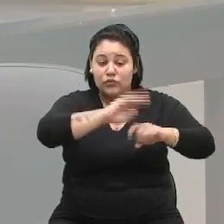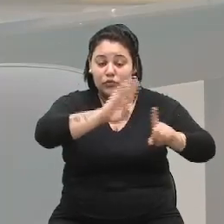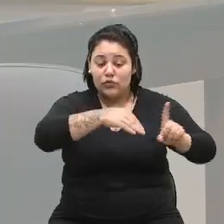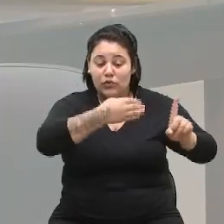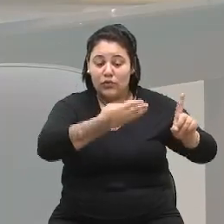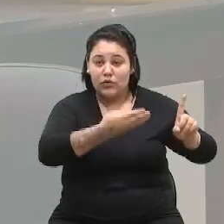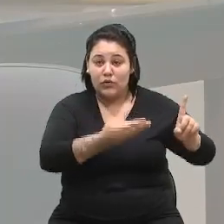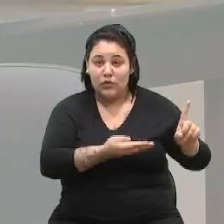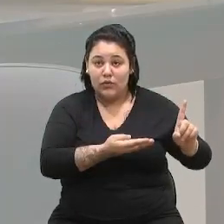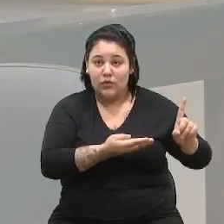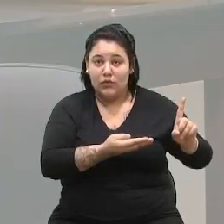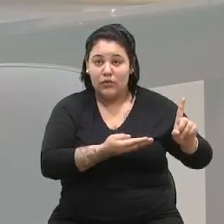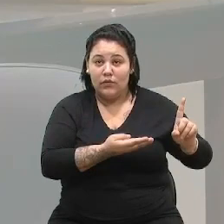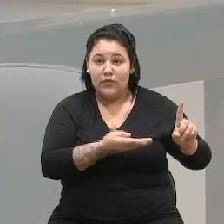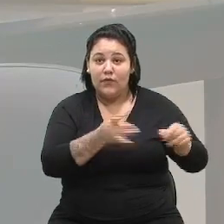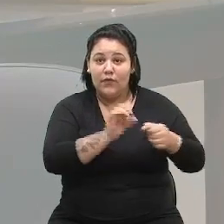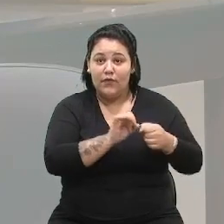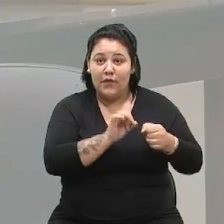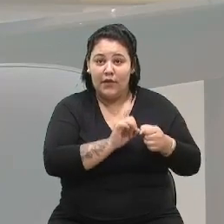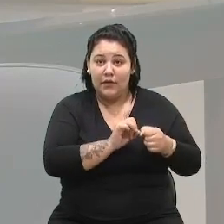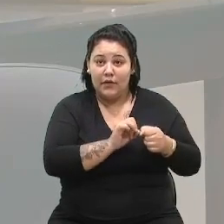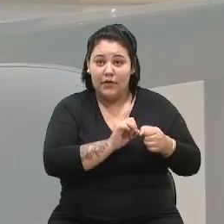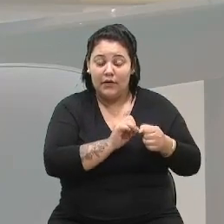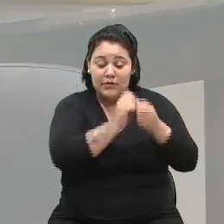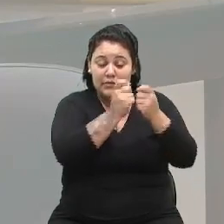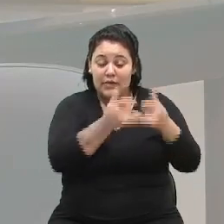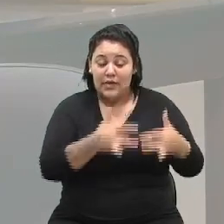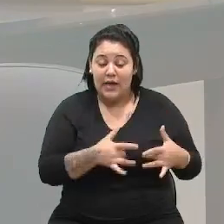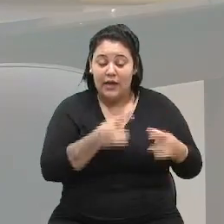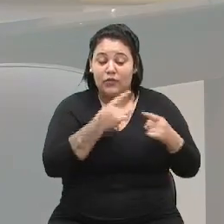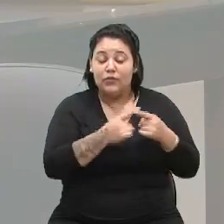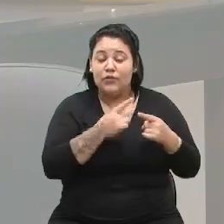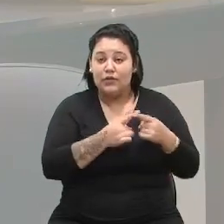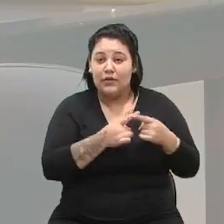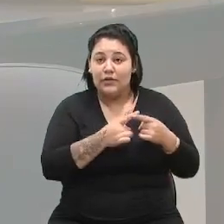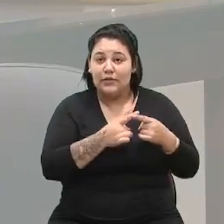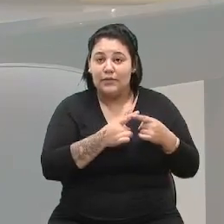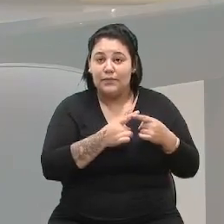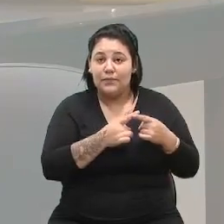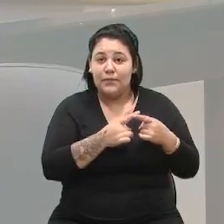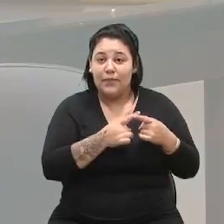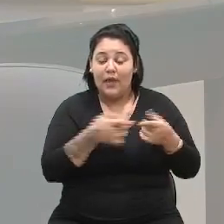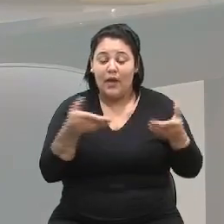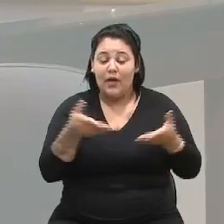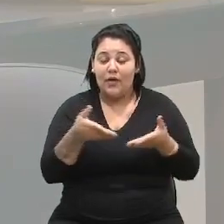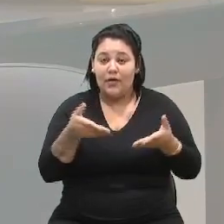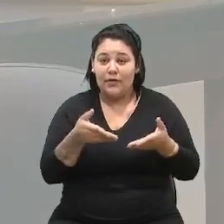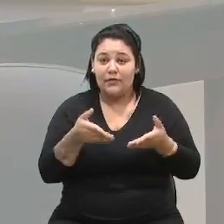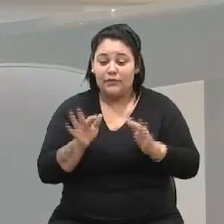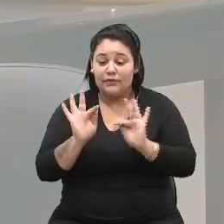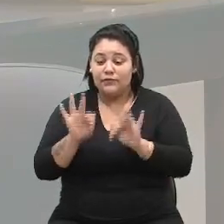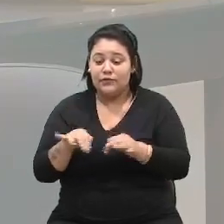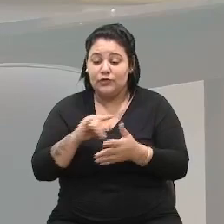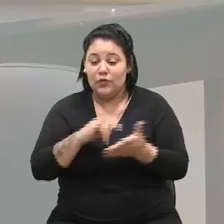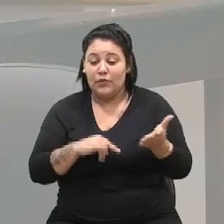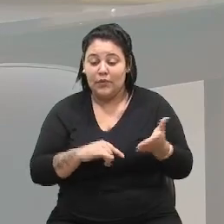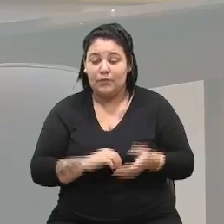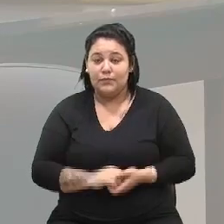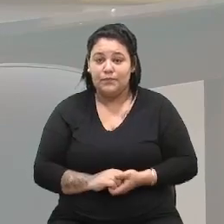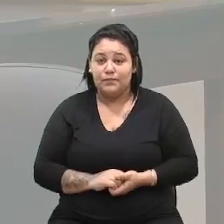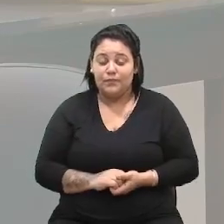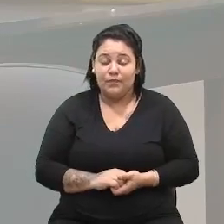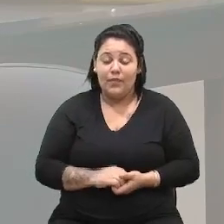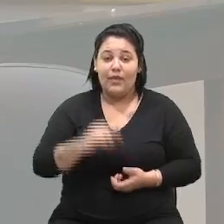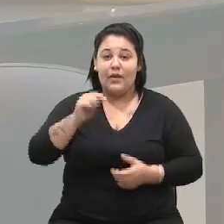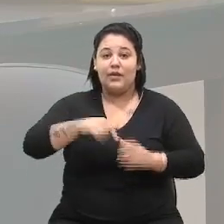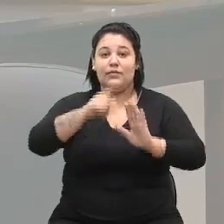honoríficos. Feita a breve exposição da matéria em exame, passamos à conclusão do relator. O